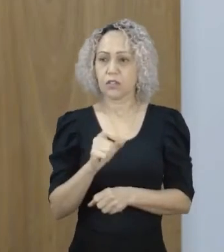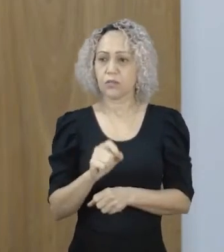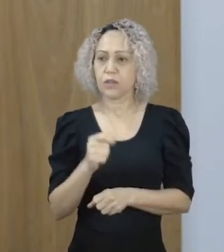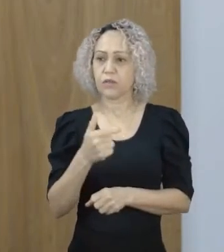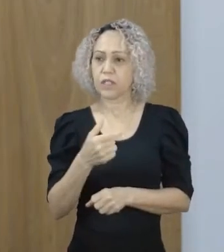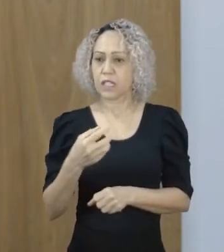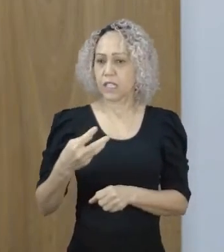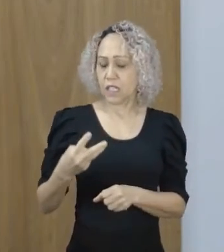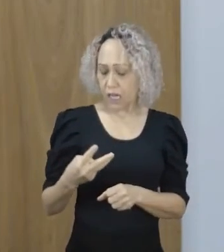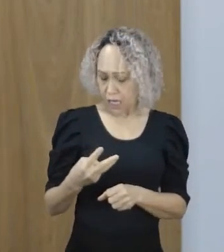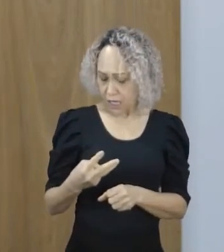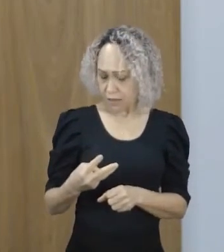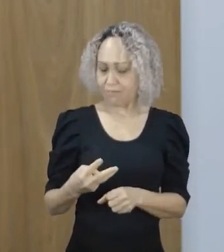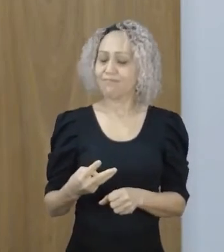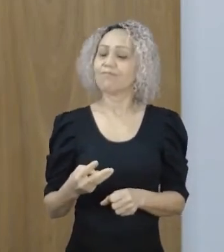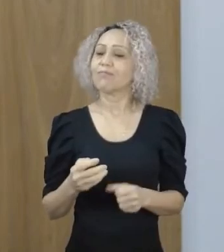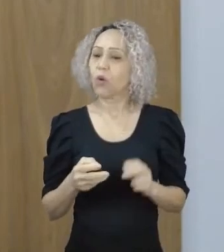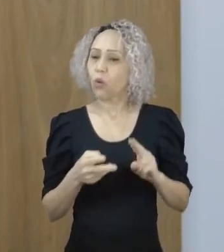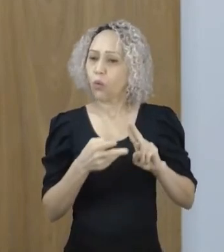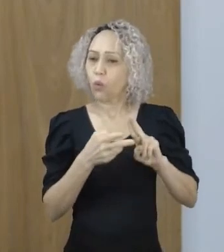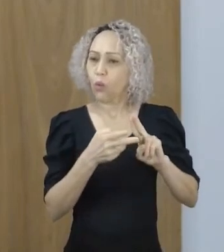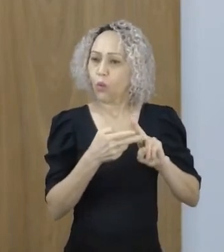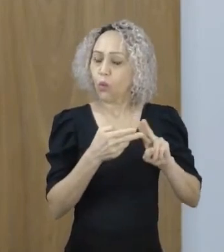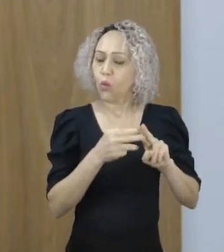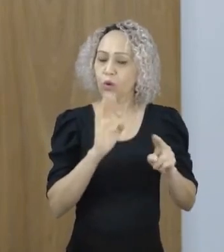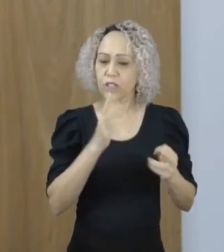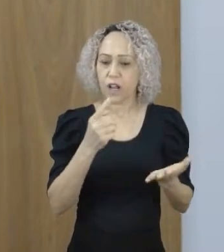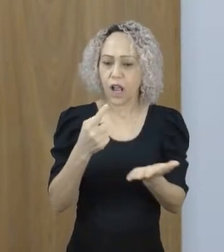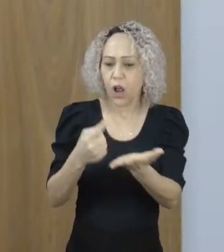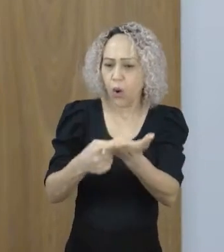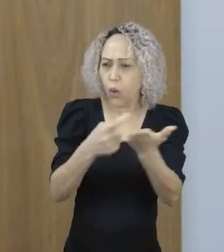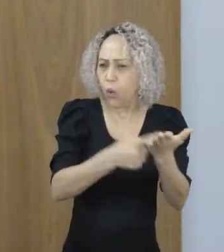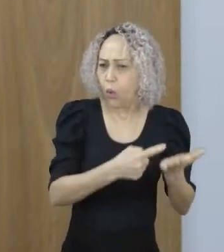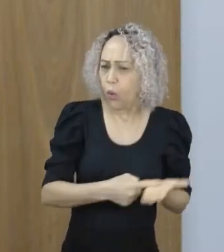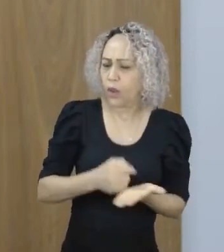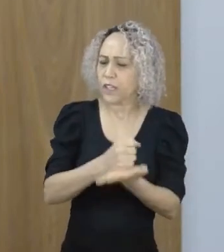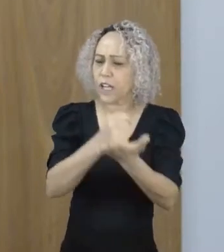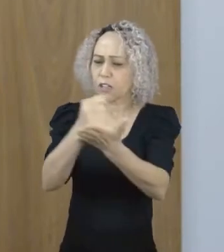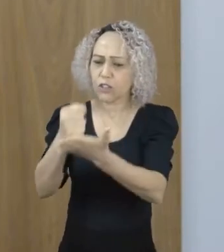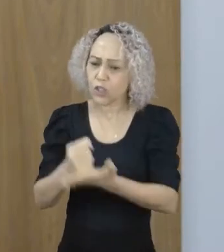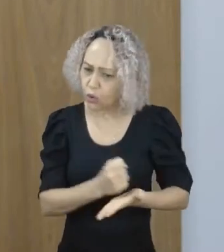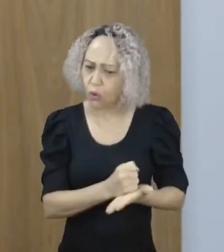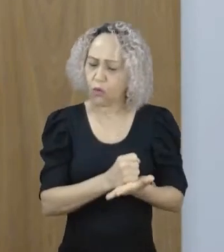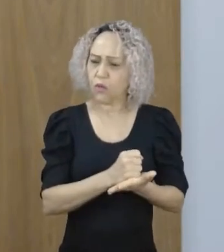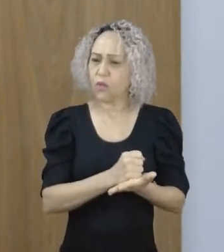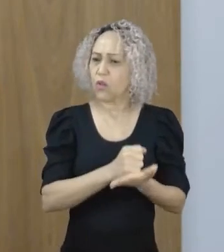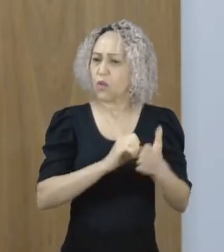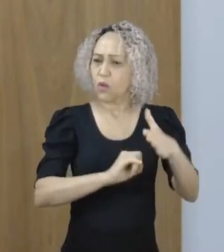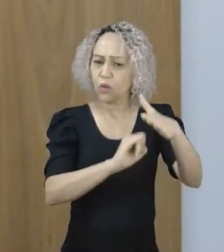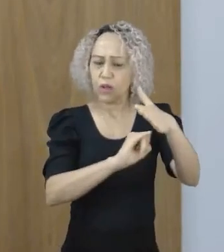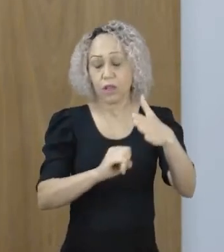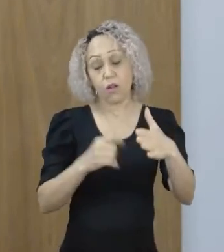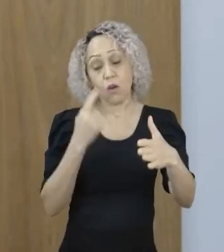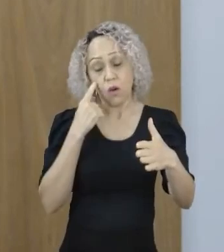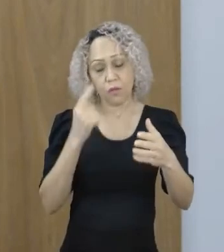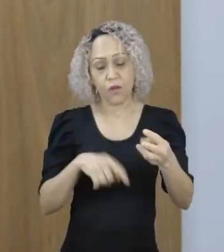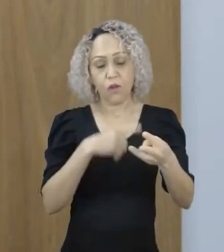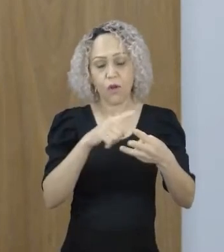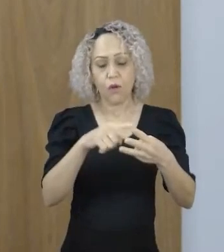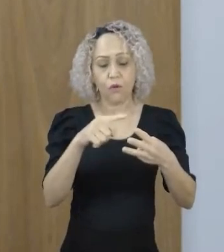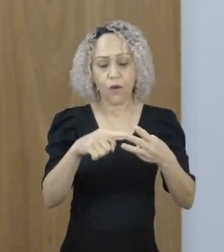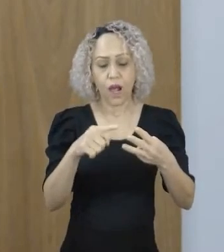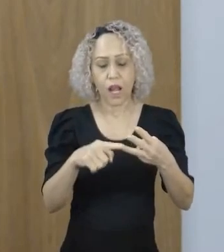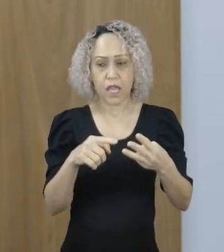forma decisiva para a capacidade de funcionamento dessas unidades. E não foram só esses três, dei 3 exemplos nossos, mais de